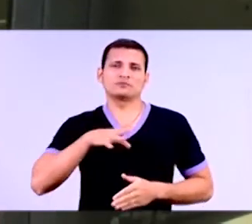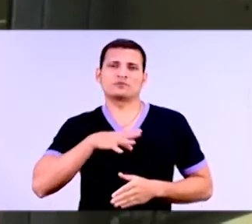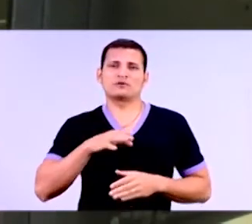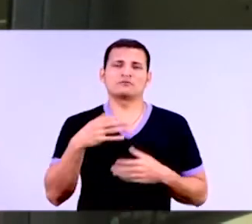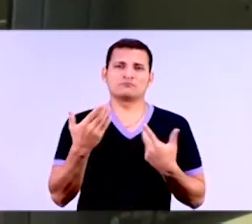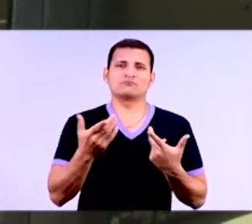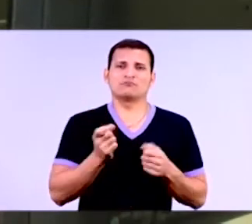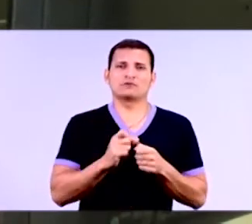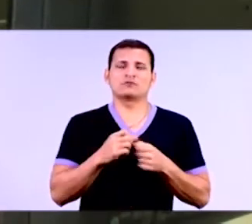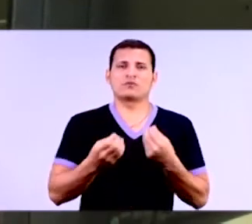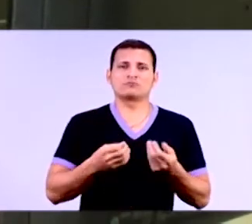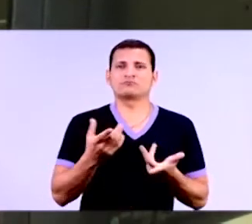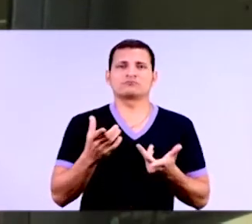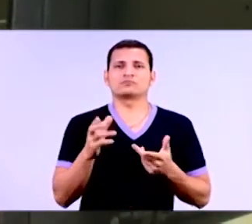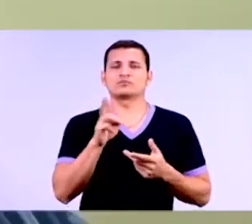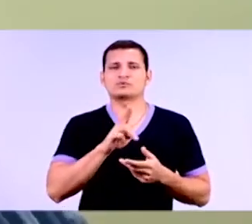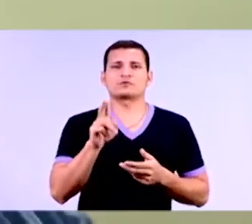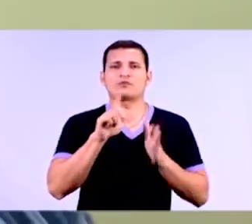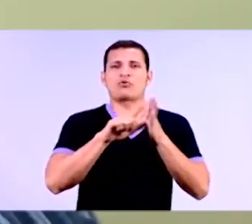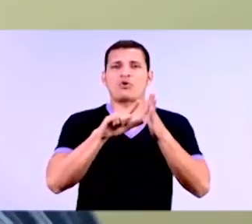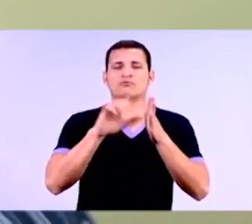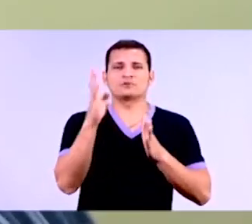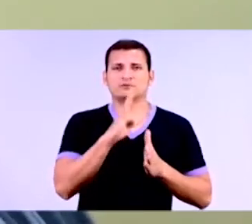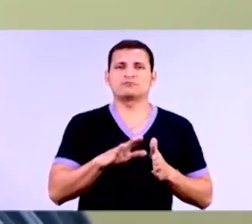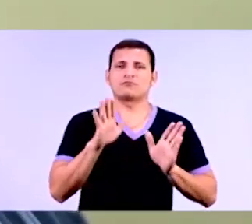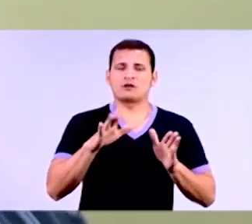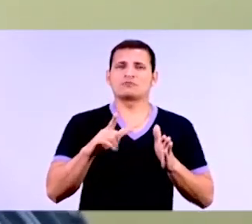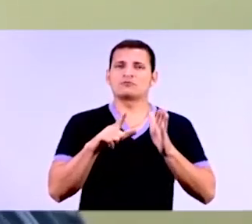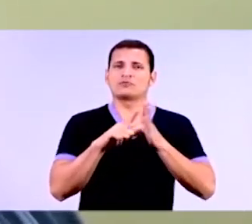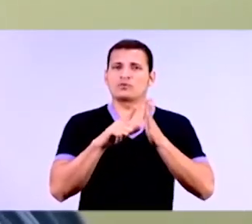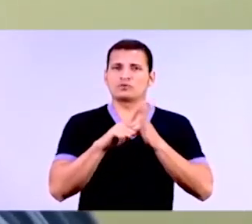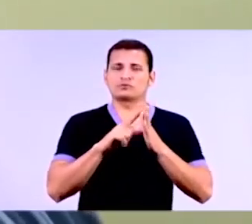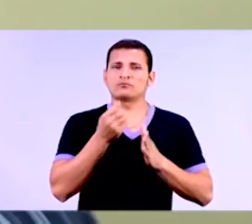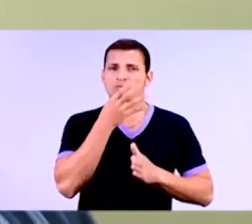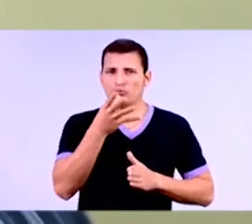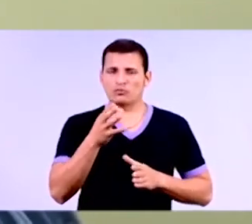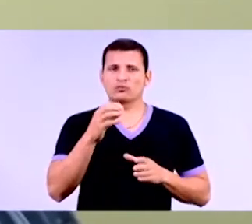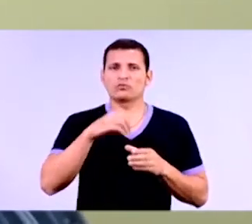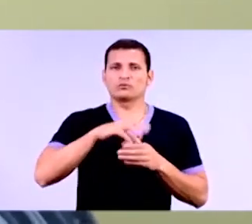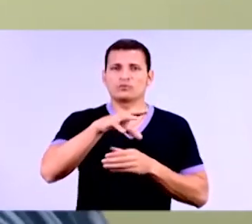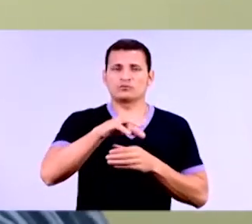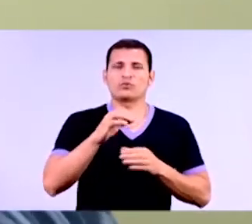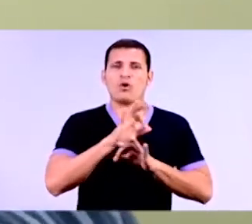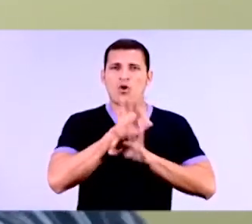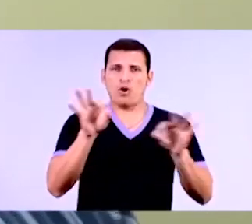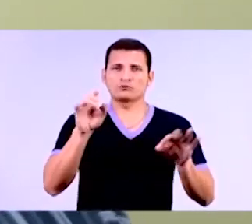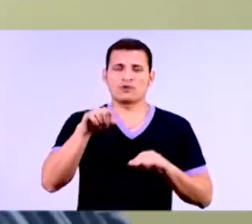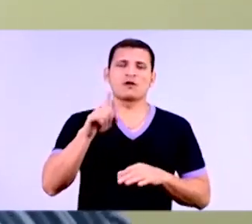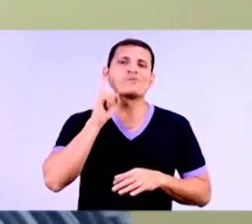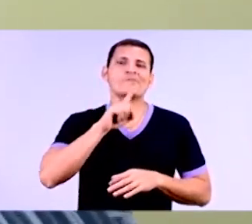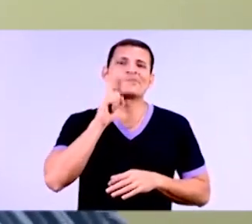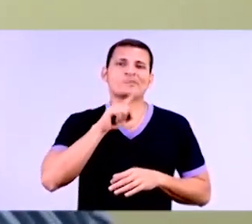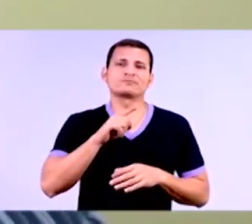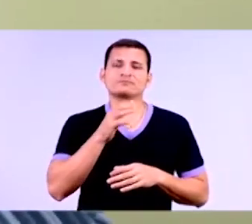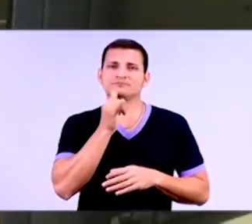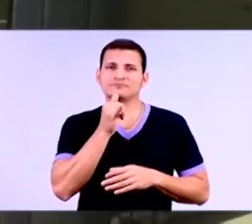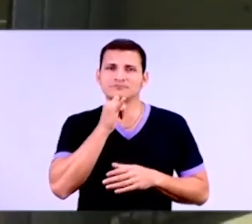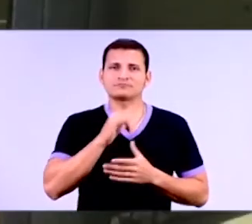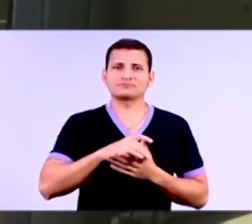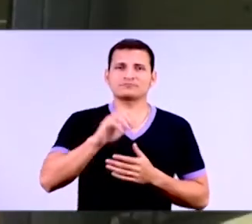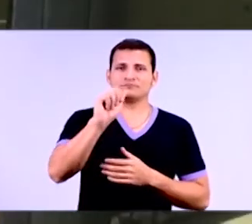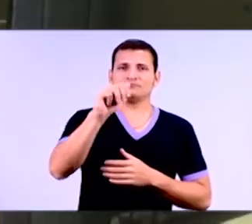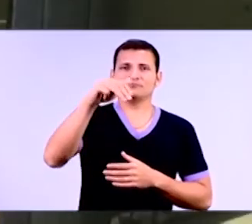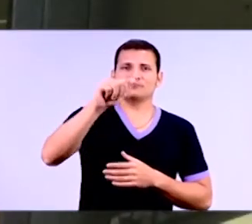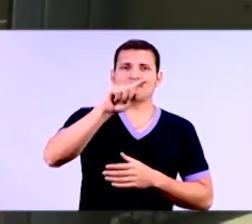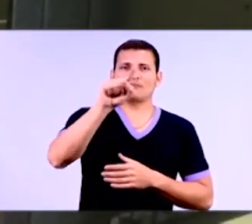lojas brasileiras, mas muitas lojas boas com conteúdo ótimo são americanas. Um exemplo é a Amazon, né? A Amazon você